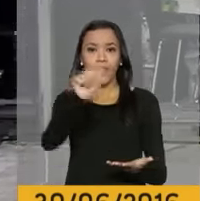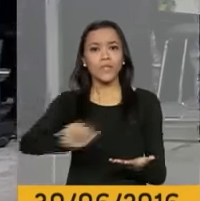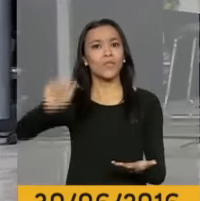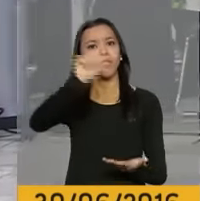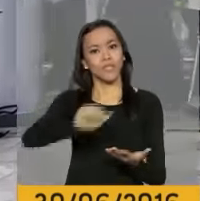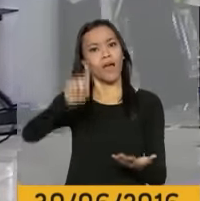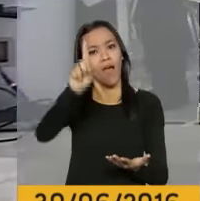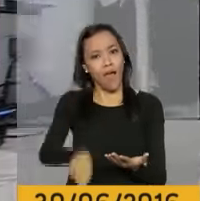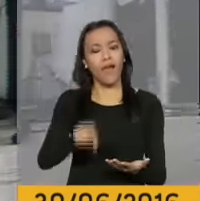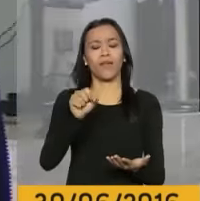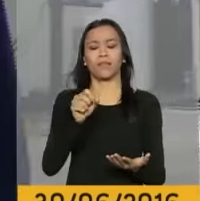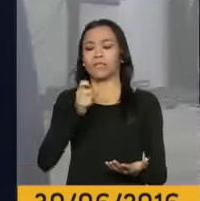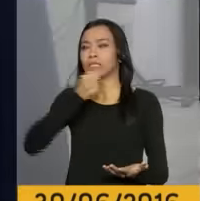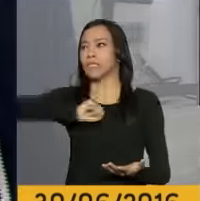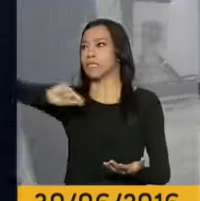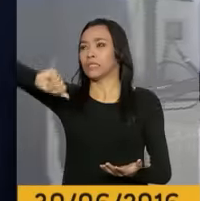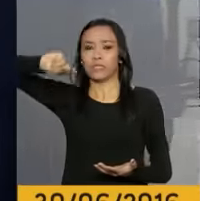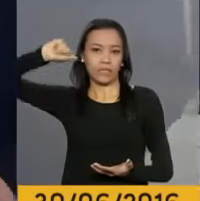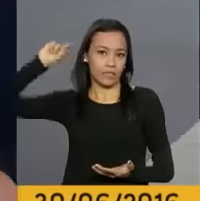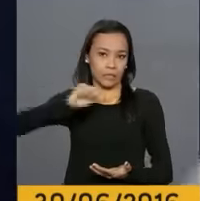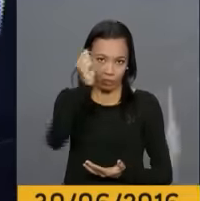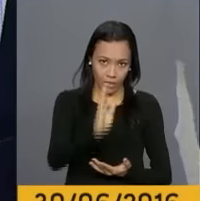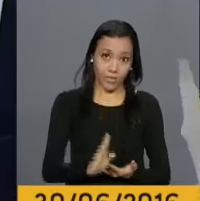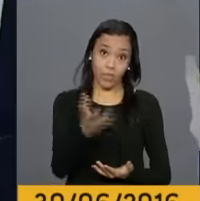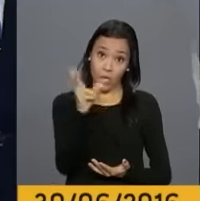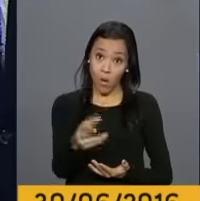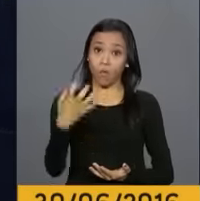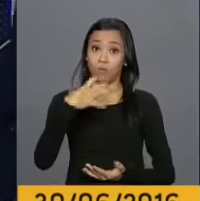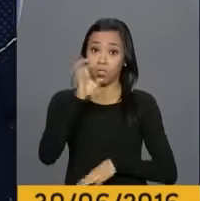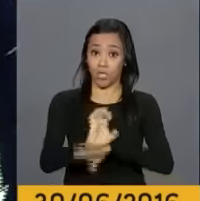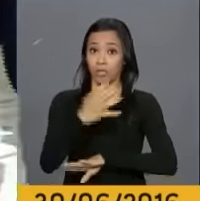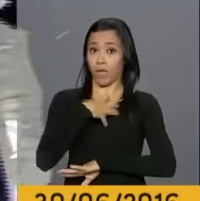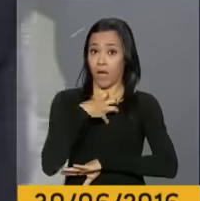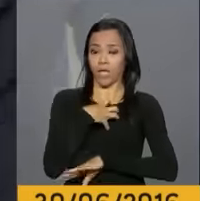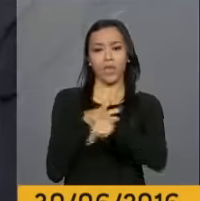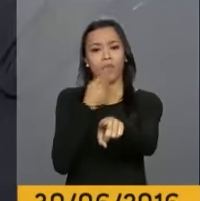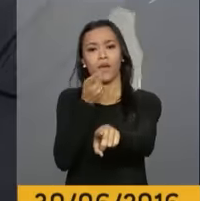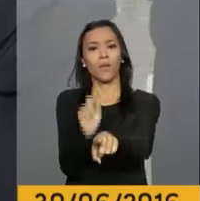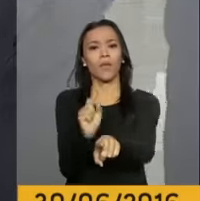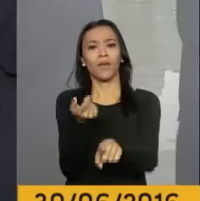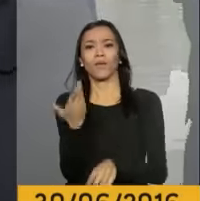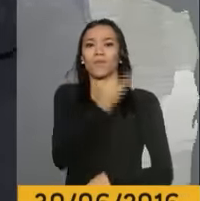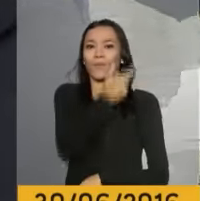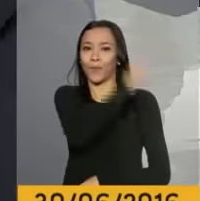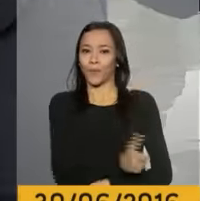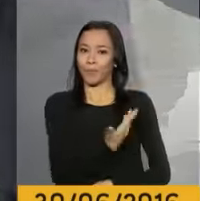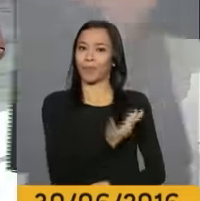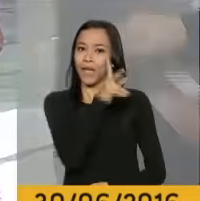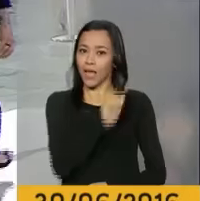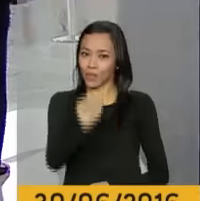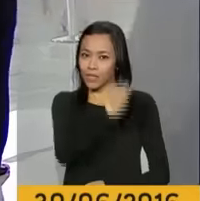que também é uma das mais antigas do Brasil, assim como a da Bahia, com quem a gente conversou agora. Falo aqui com o presidente da